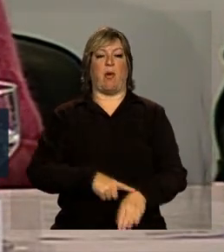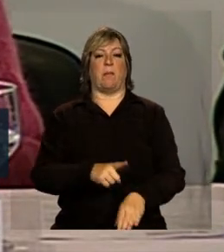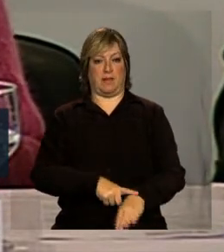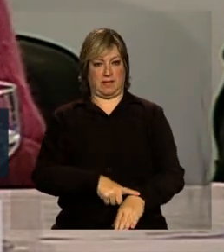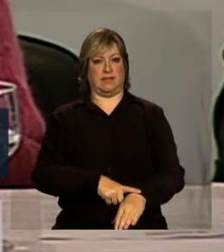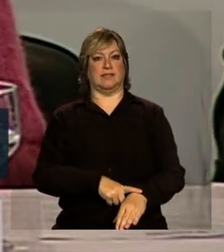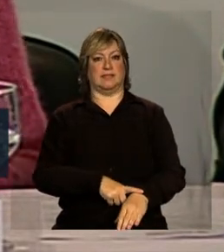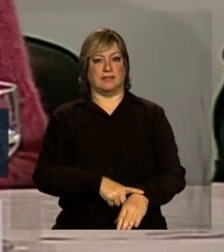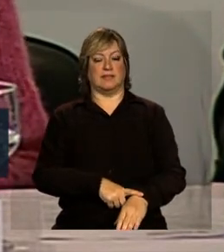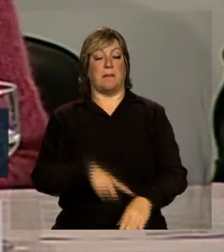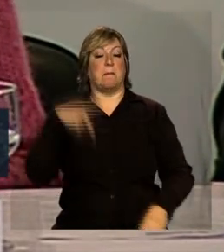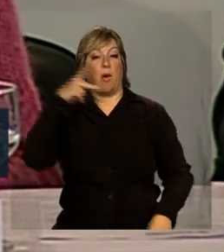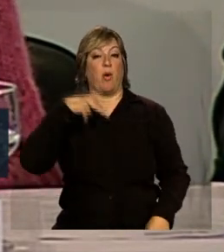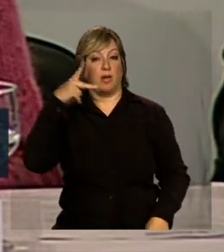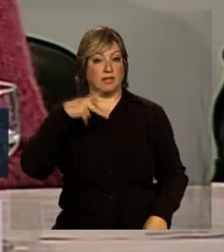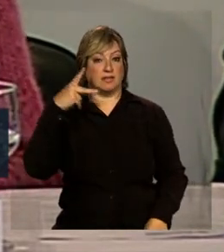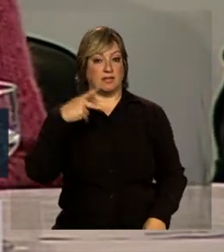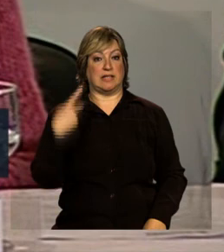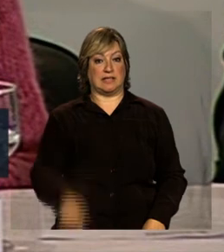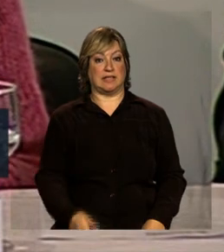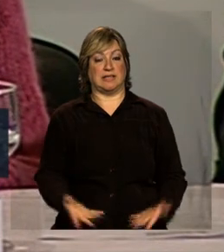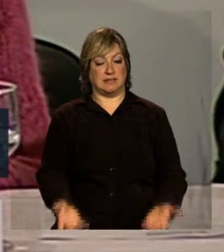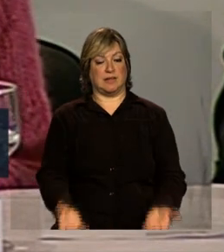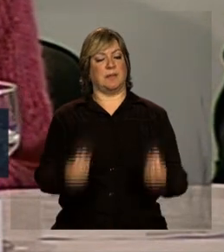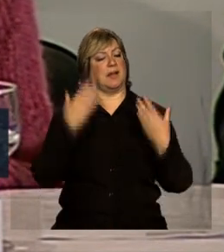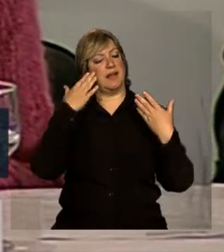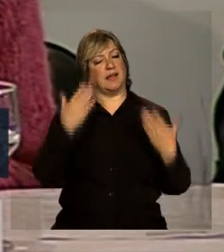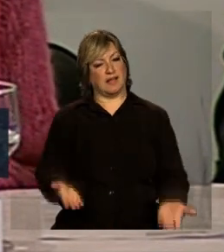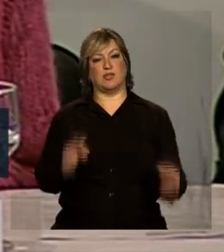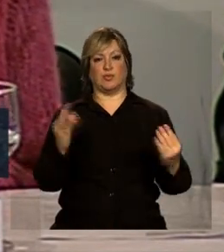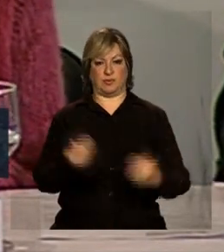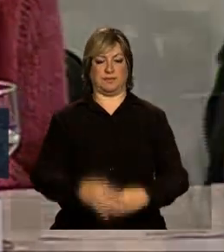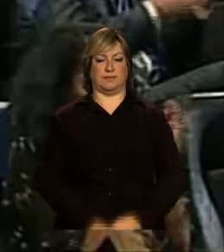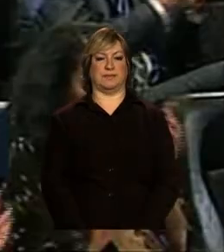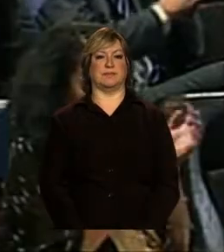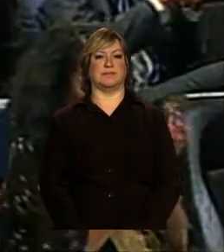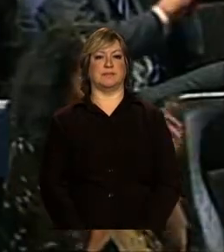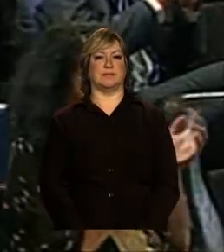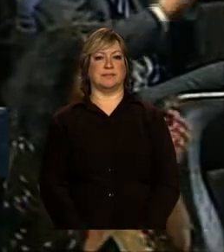marcar um momento político nesse sentido. Muito obrigada a todos.